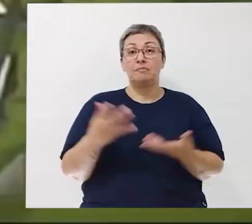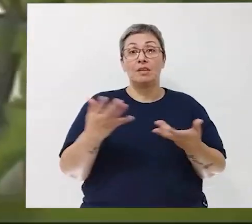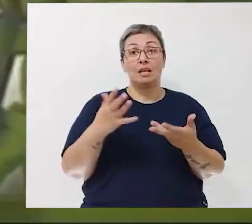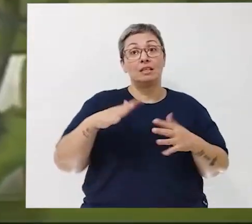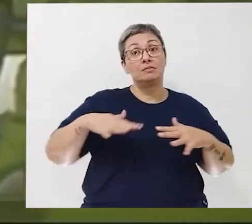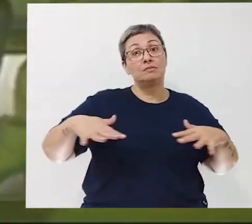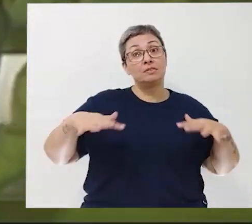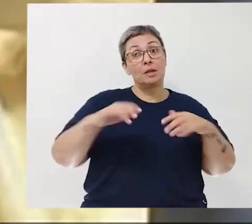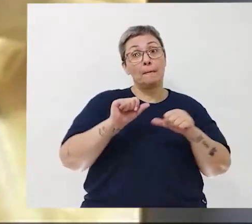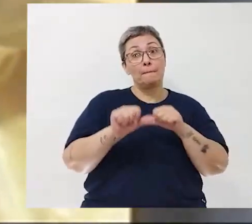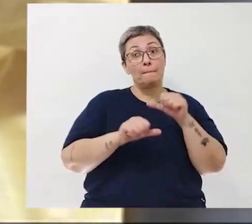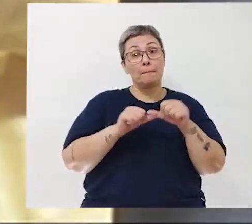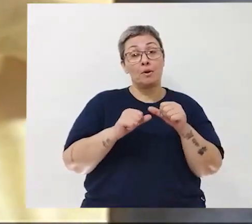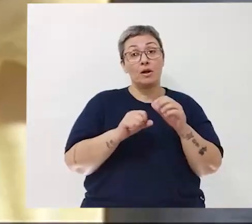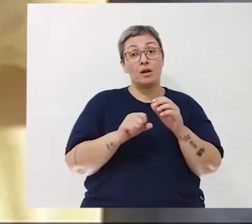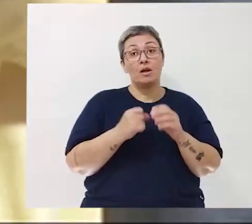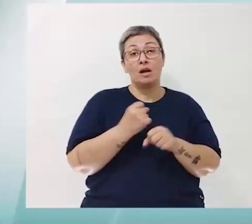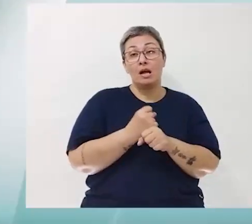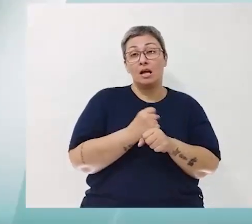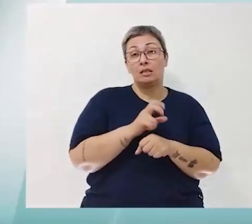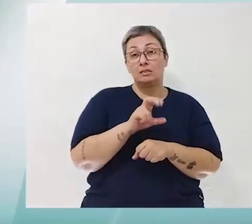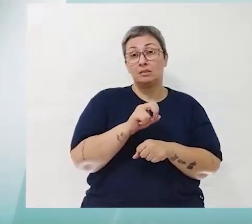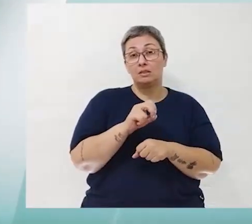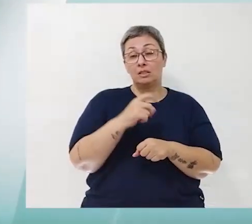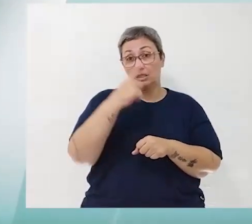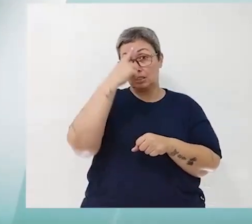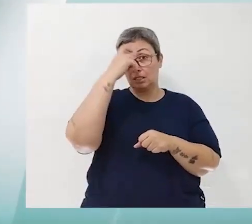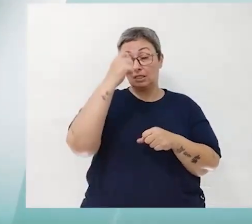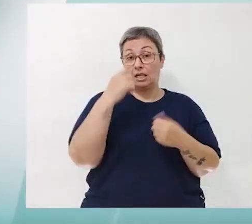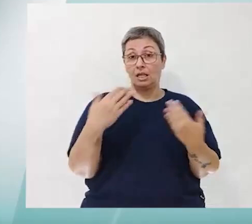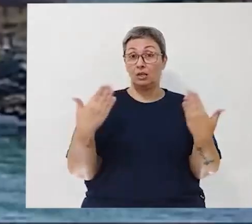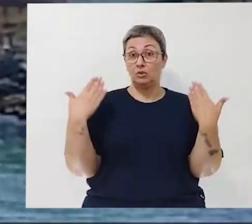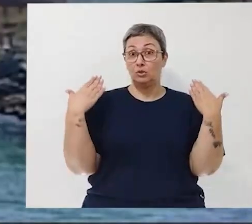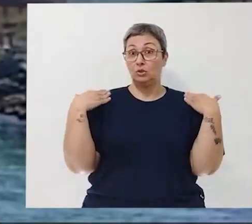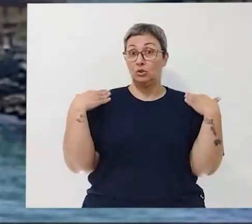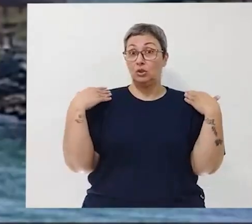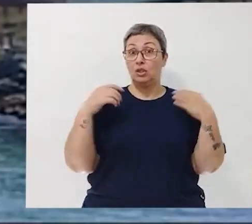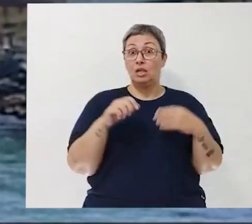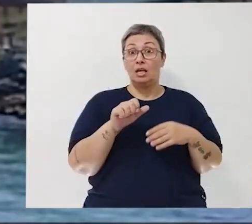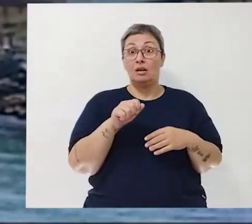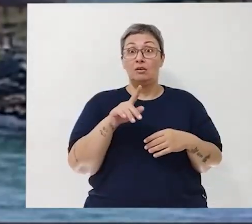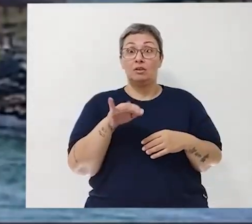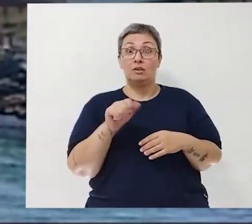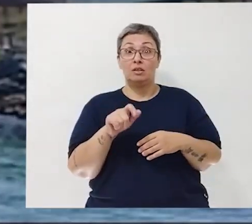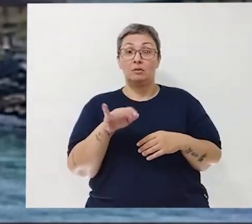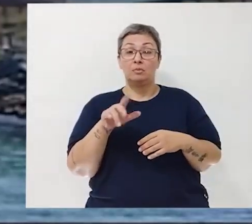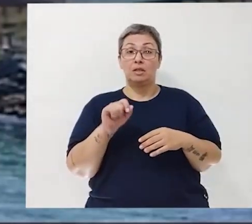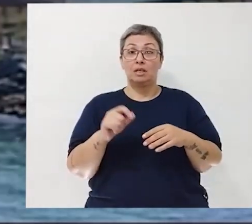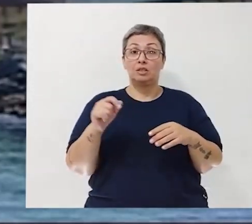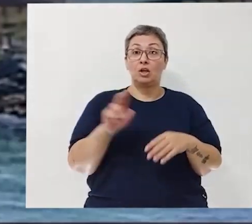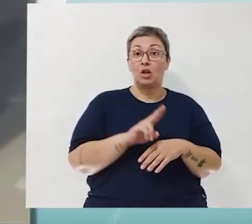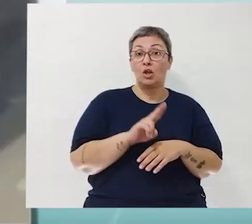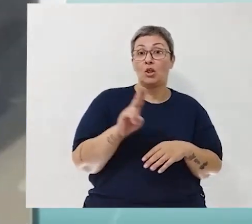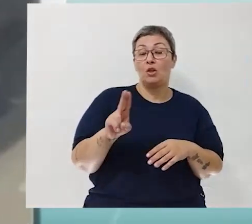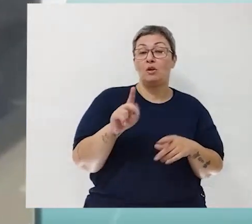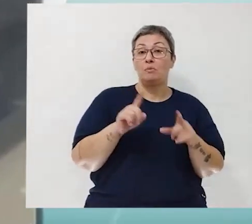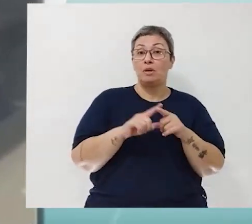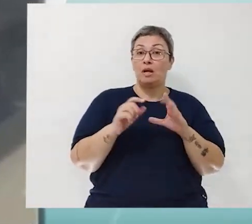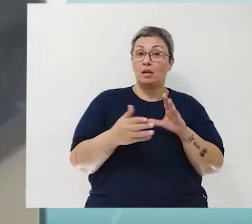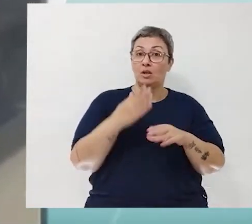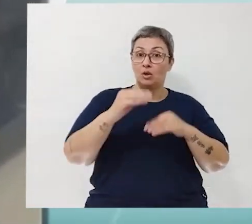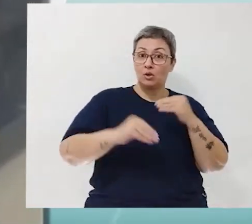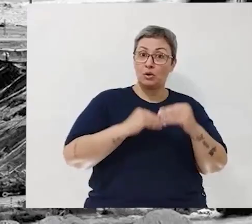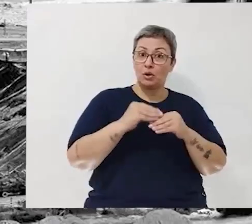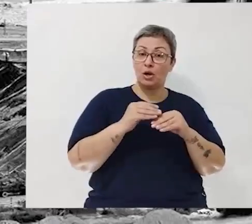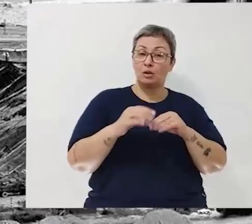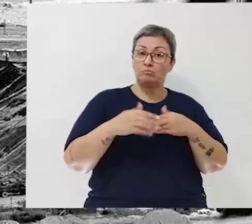Este cenário começou a mudar nos anos 50, ideia do almirante Álvaro Alberto, que mais tarde deu nome a todo o complexo nuclear. Foi a partir dos